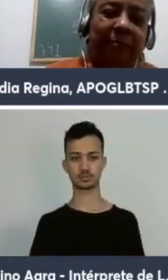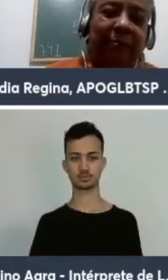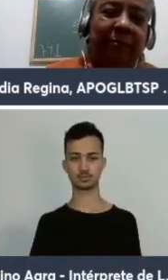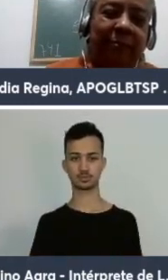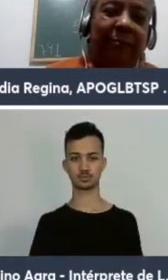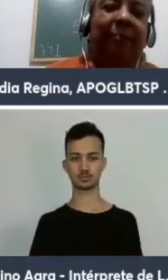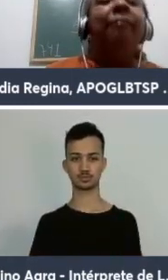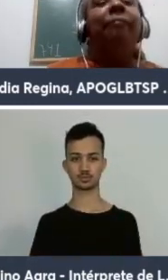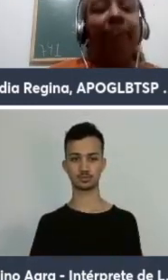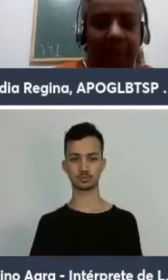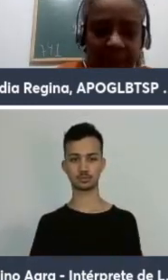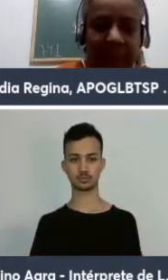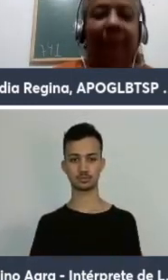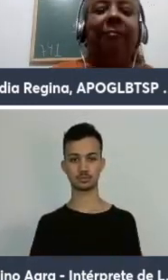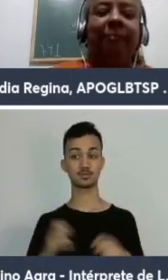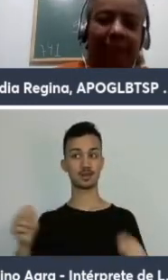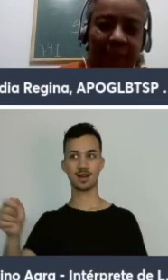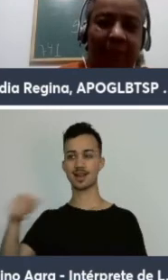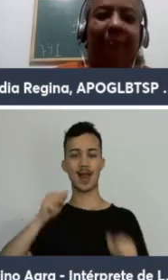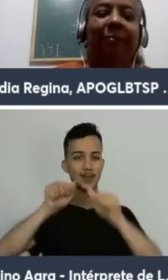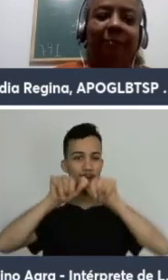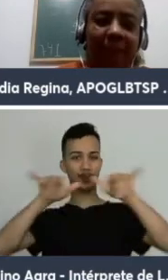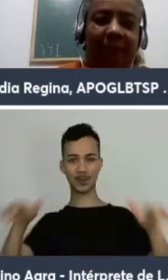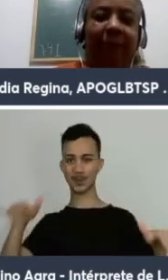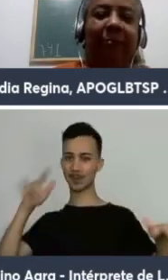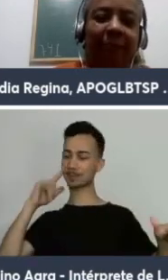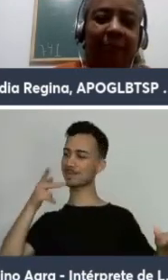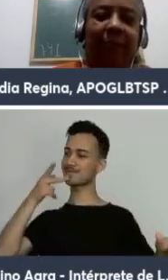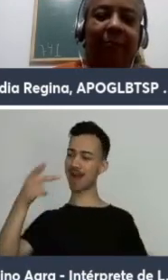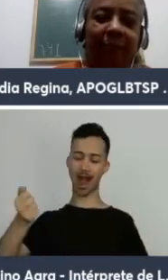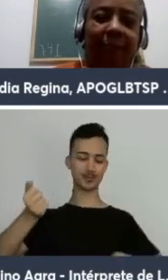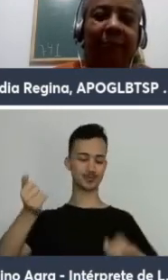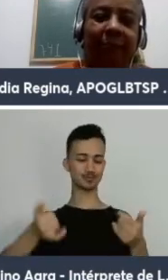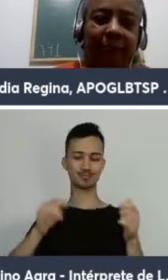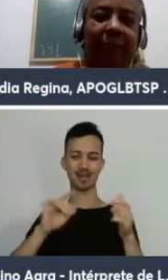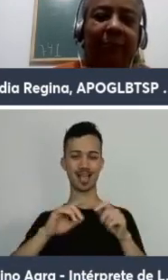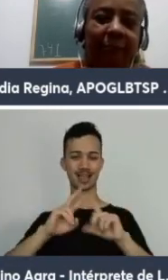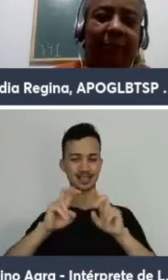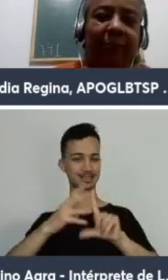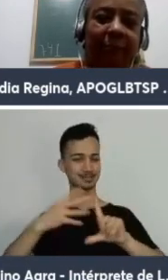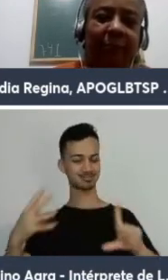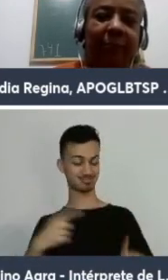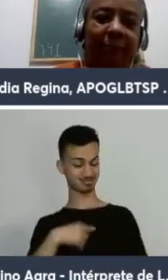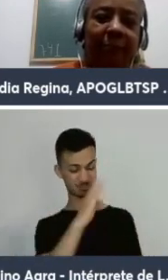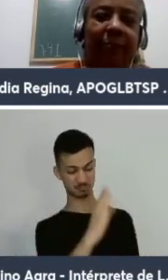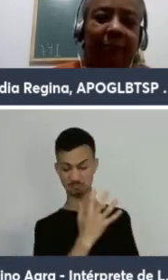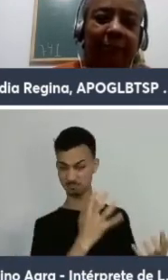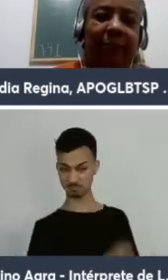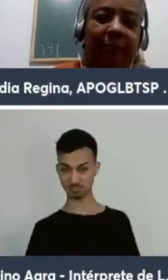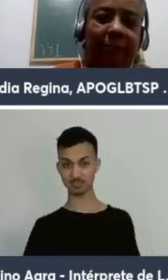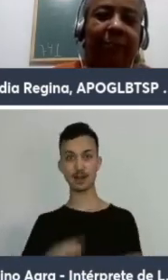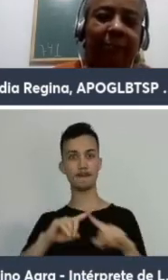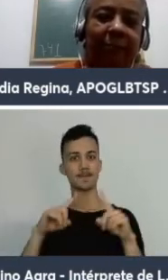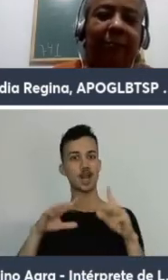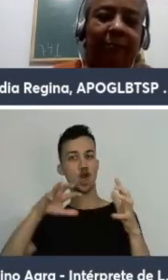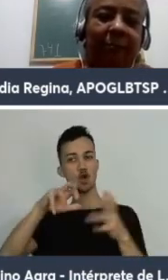muito mais, não é? Nos posicionar muito mais do que aqui dentro do Brasil.